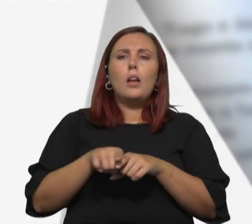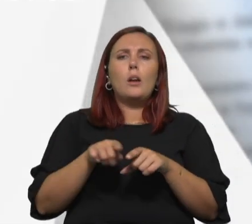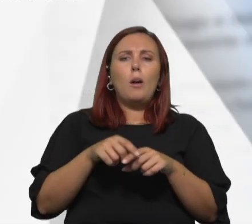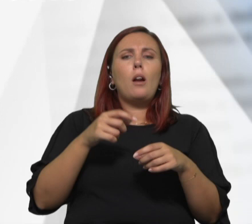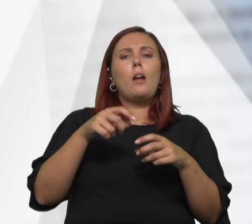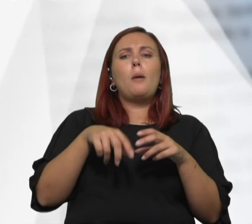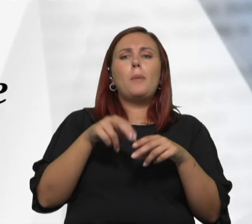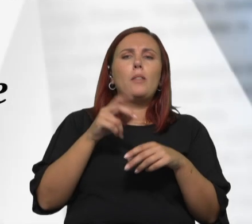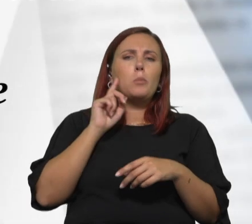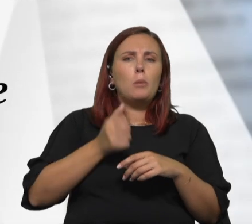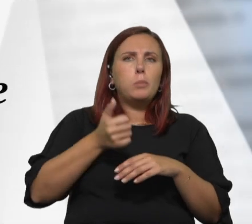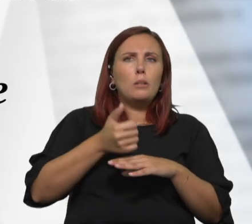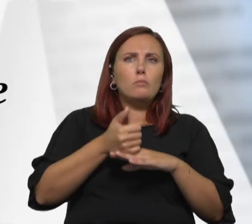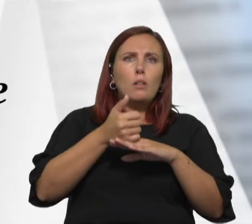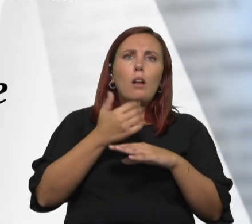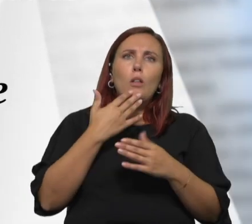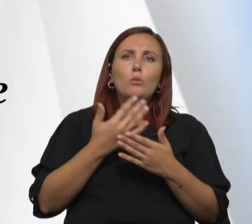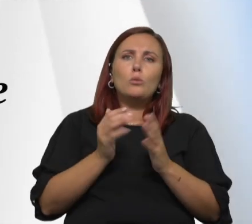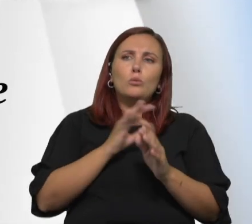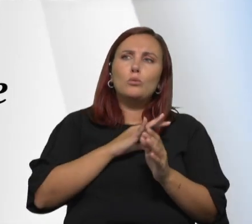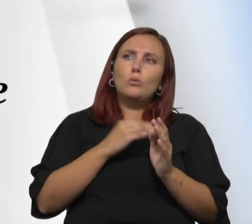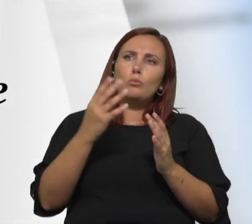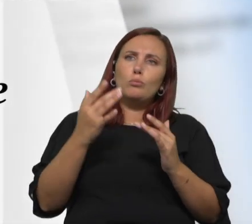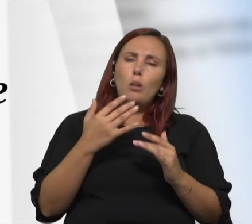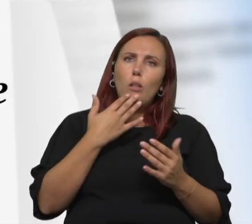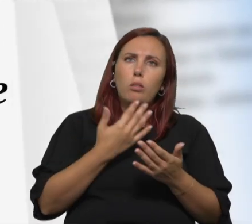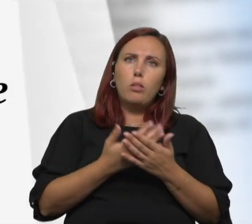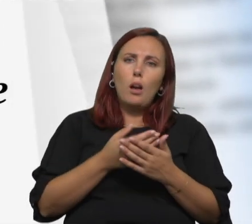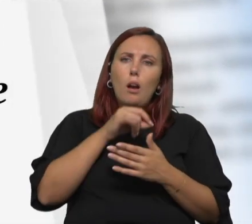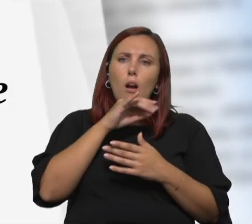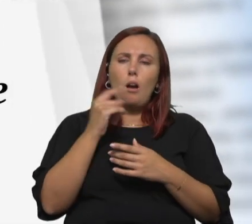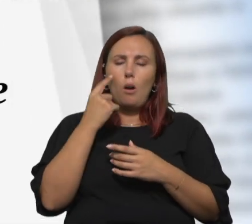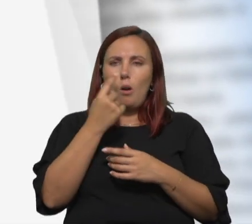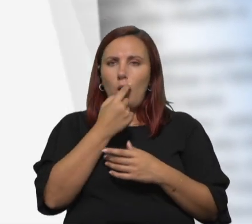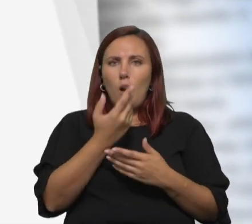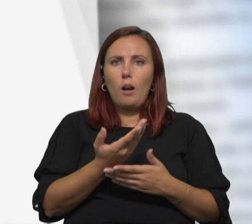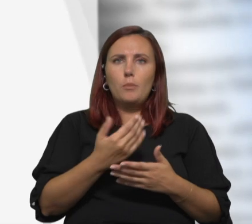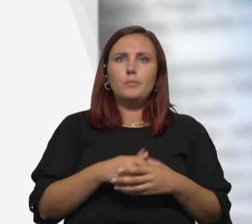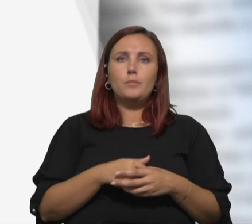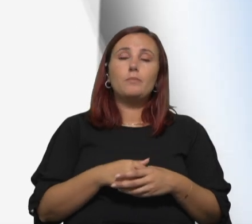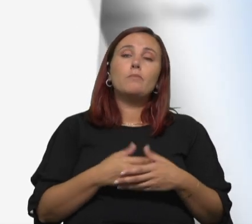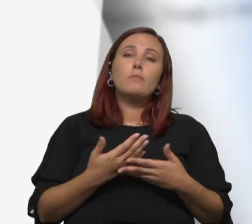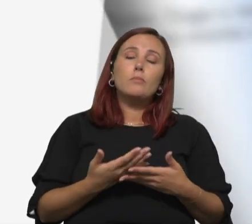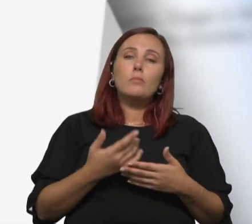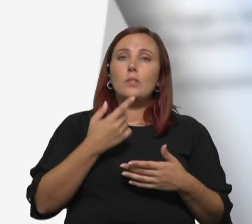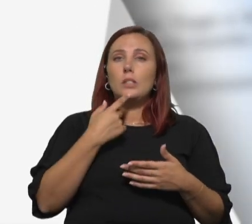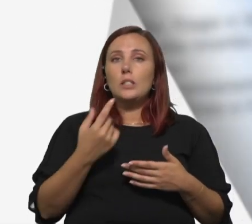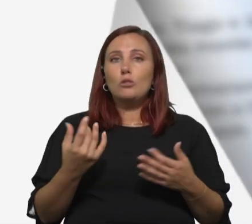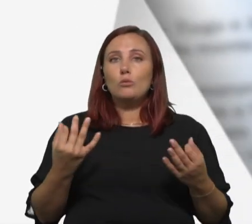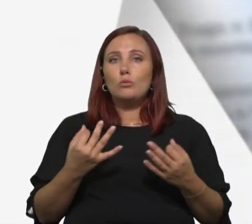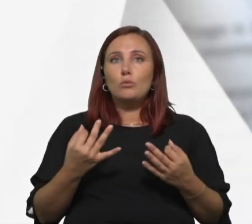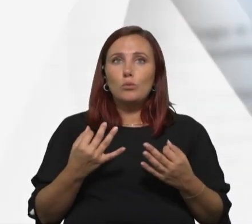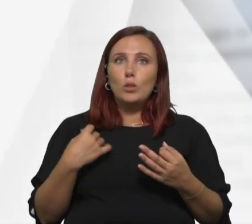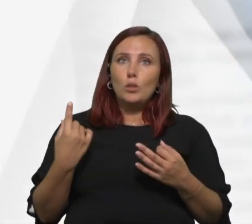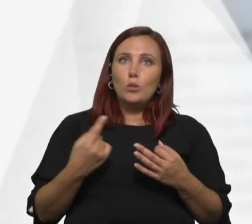angular? Tudo isto veio do Senhor e é admirável aos nossos olhos? Por isso vos digo: